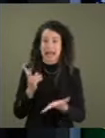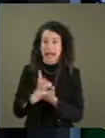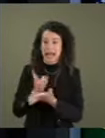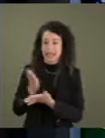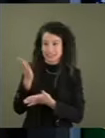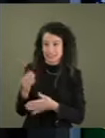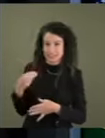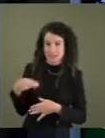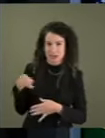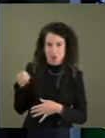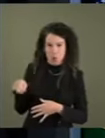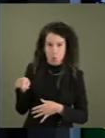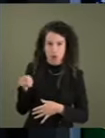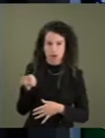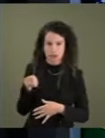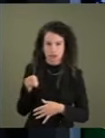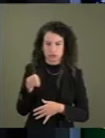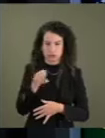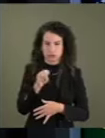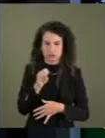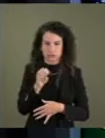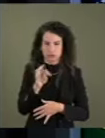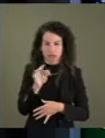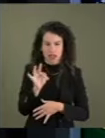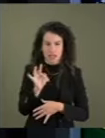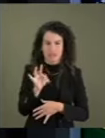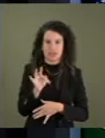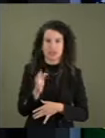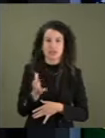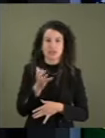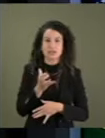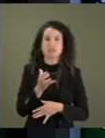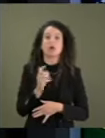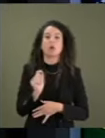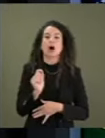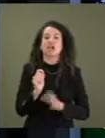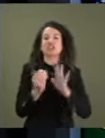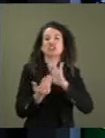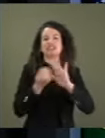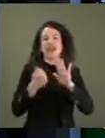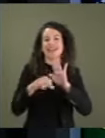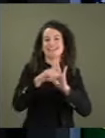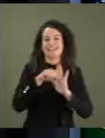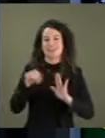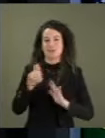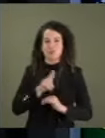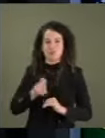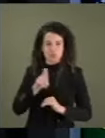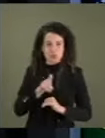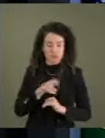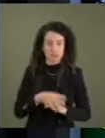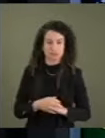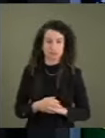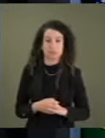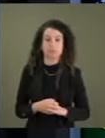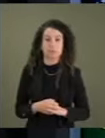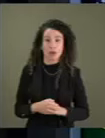que o STF vem no sentido de descriminalizar, tem sido